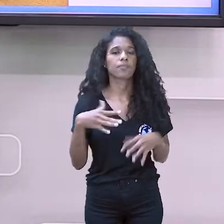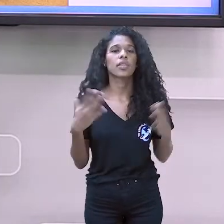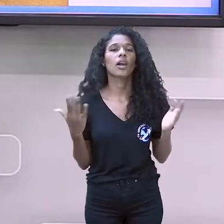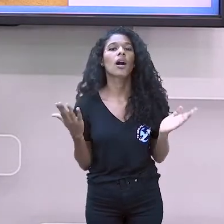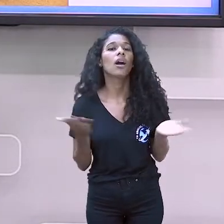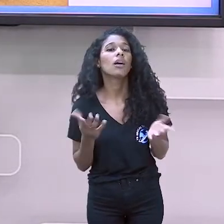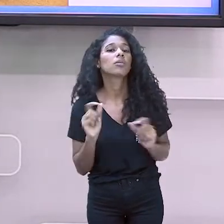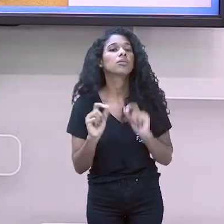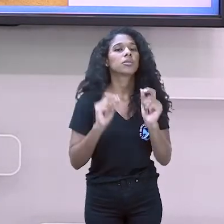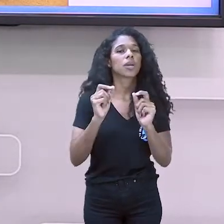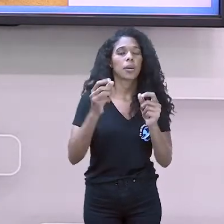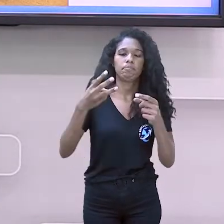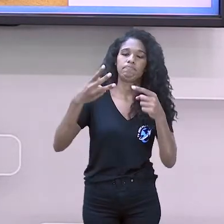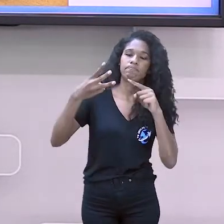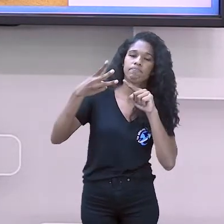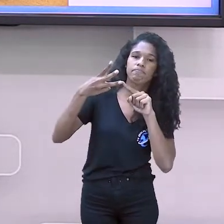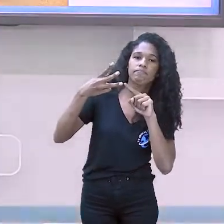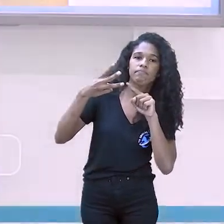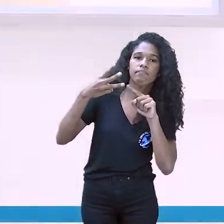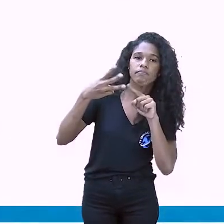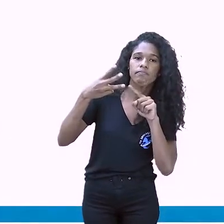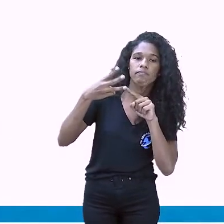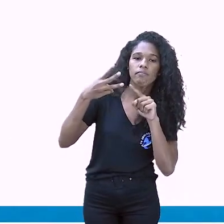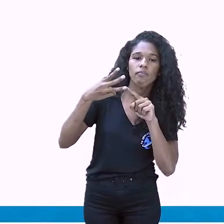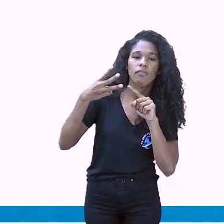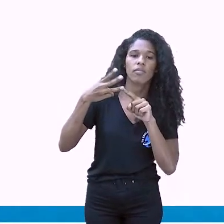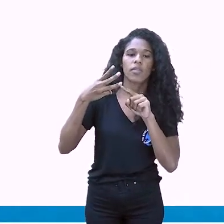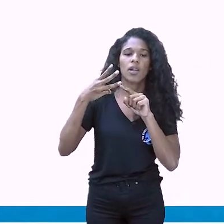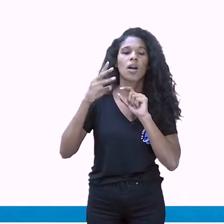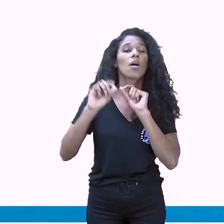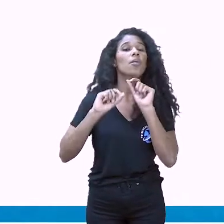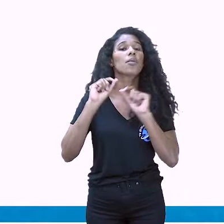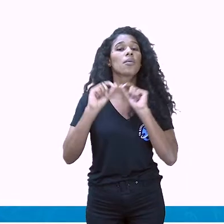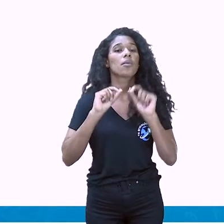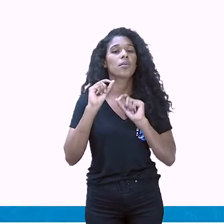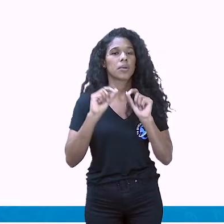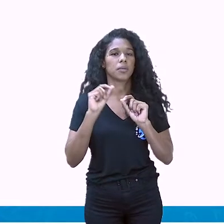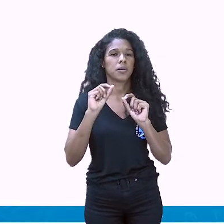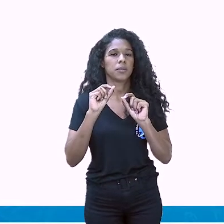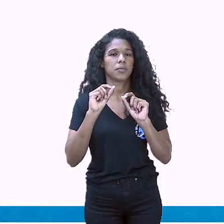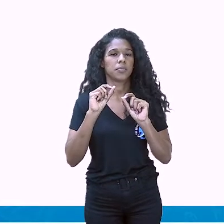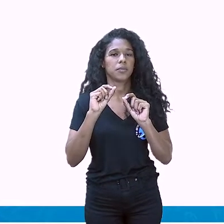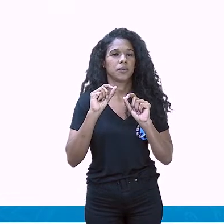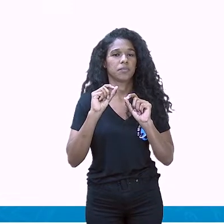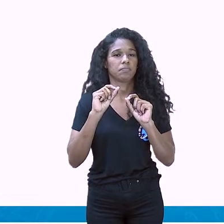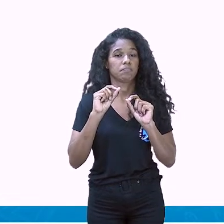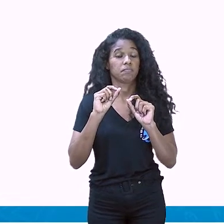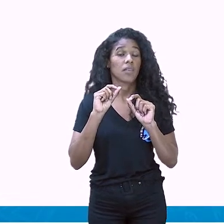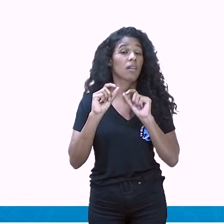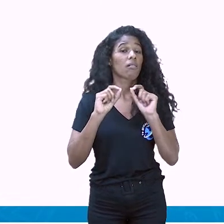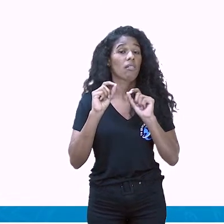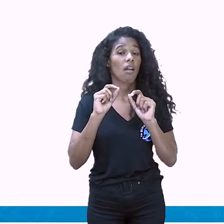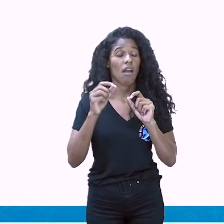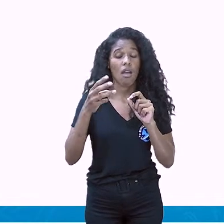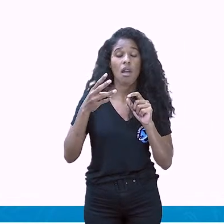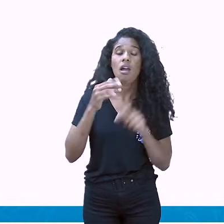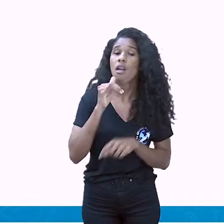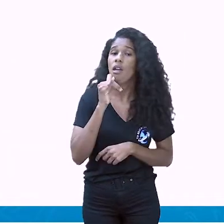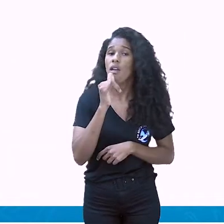narrador onisciente, ó, que eu chamo de intrometido. Isso mesmo, e vocês vão entender por que eu chamo ele